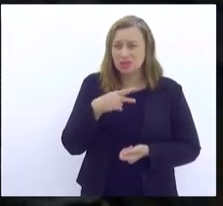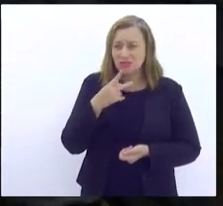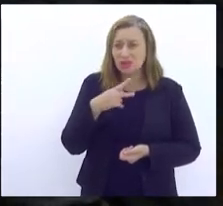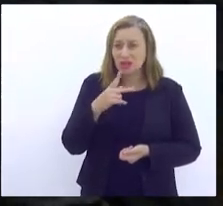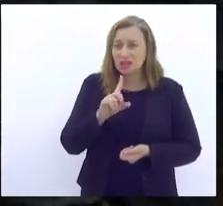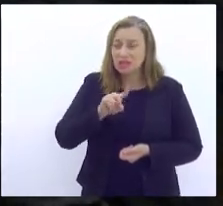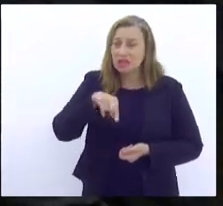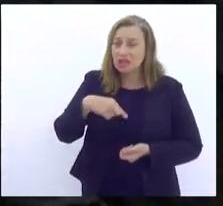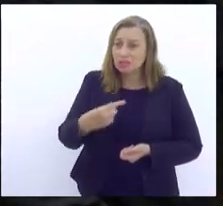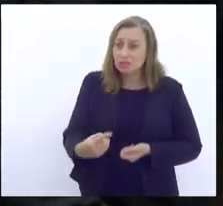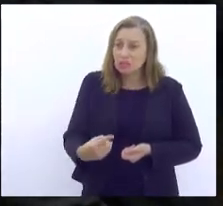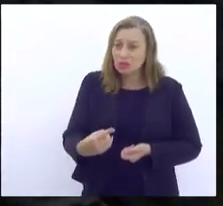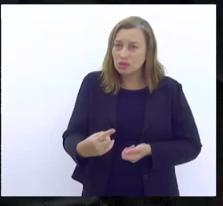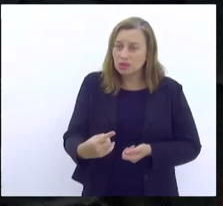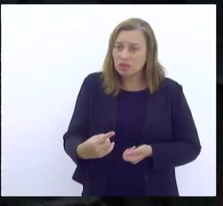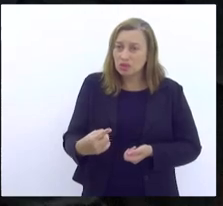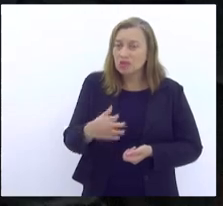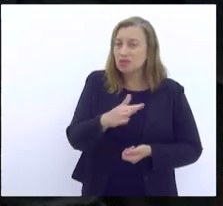leite entorna.